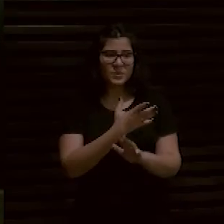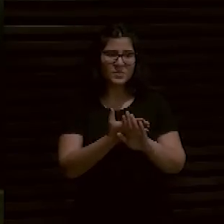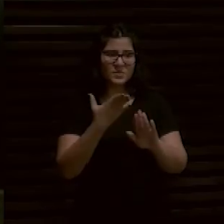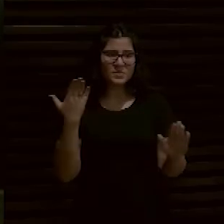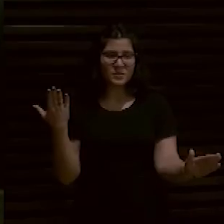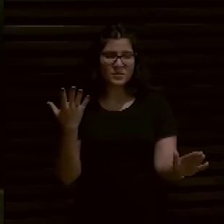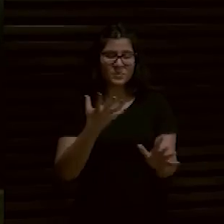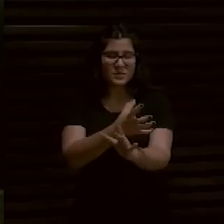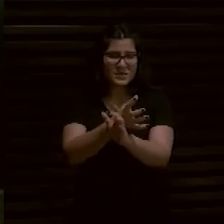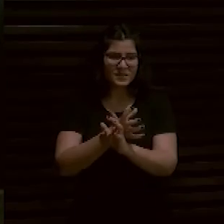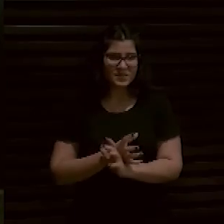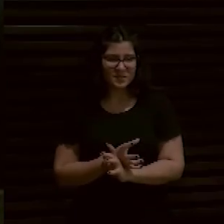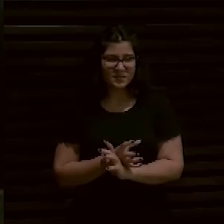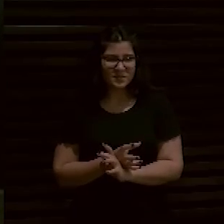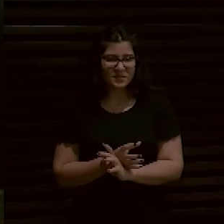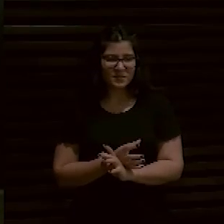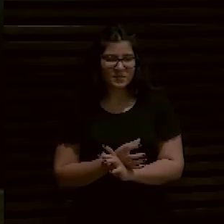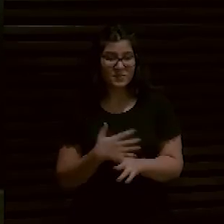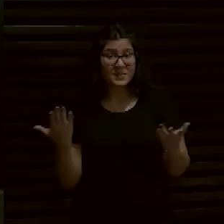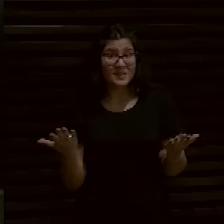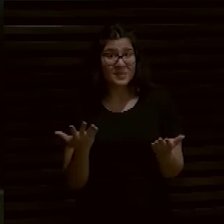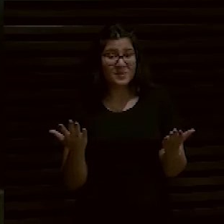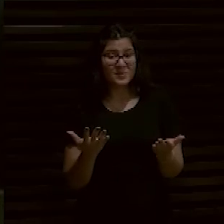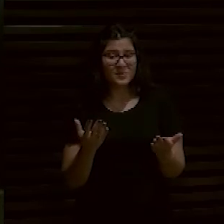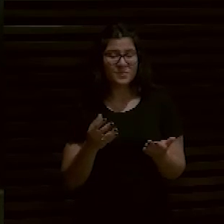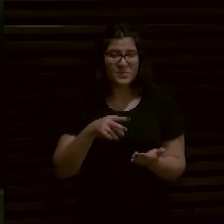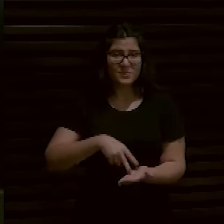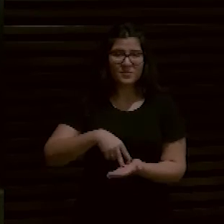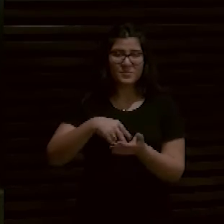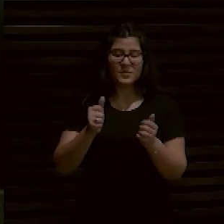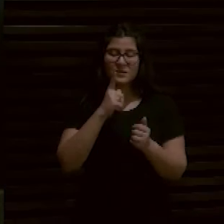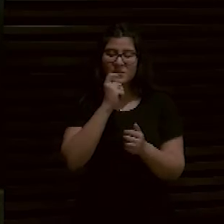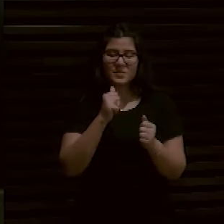desse deserto para o ribeiro. A cruz.